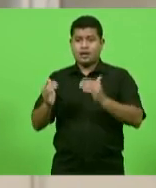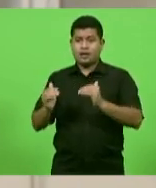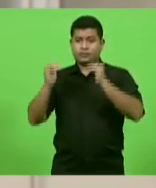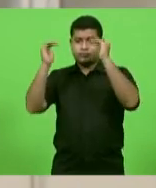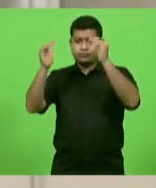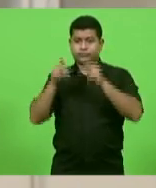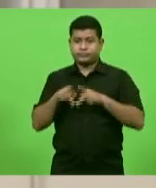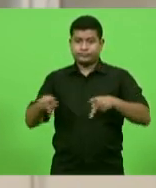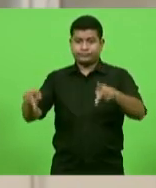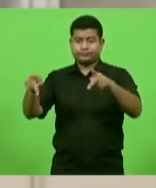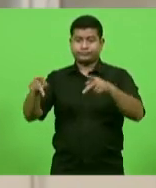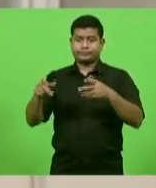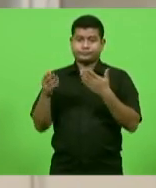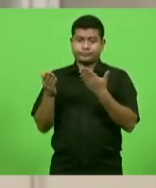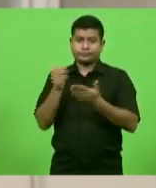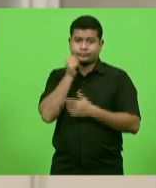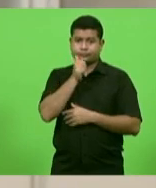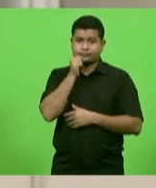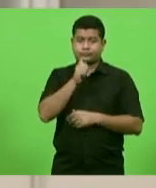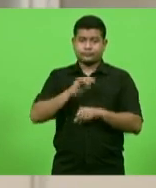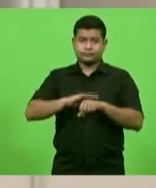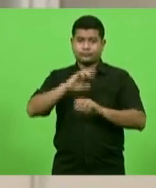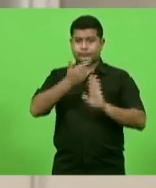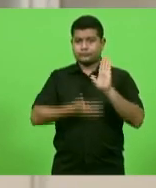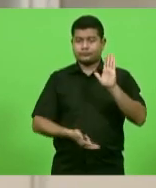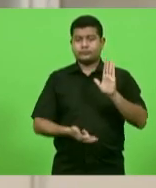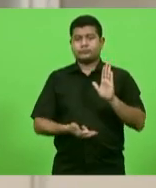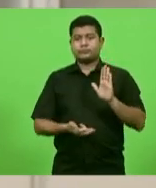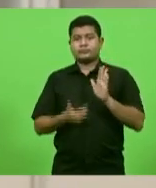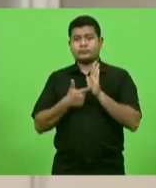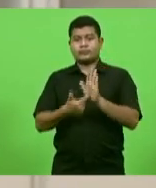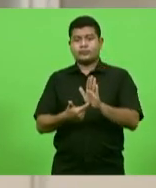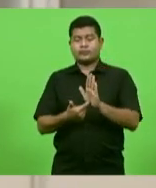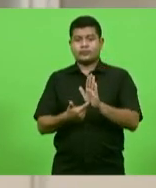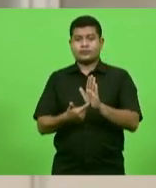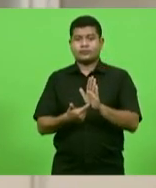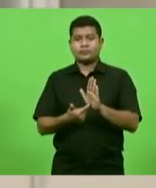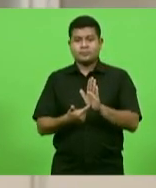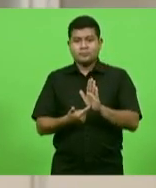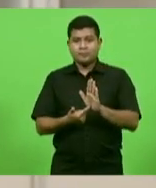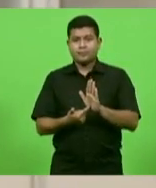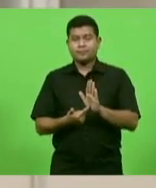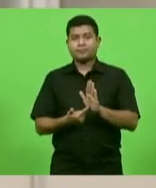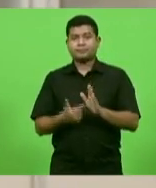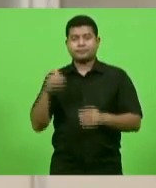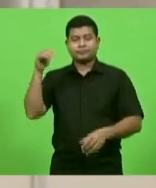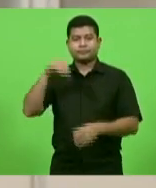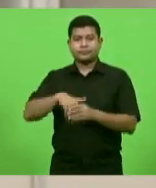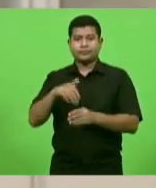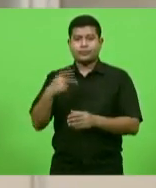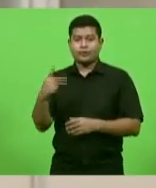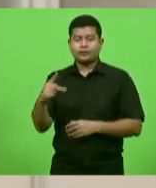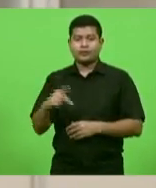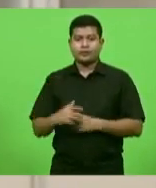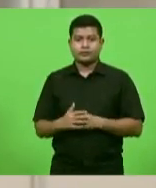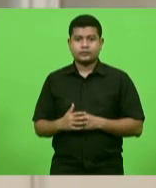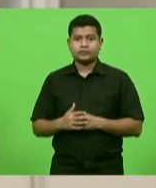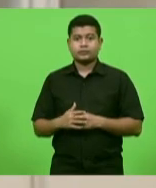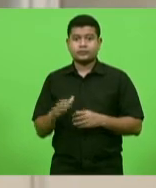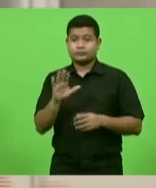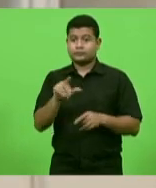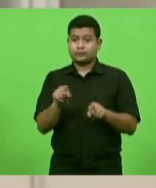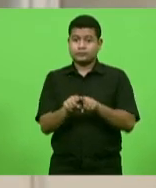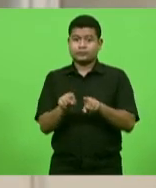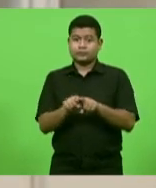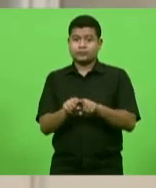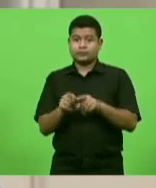desembargadora relatora quando apresentação do seu voto mas e